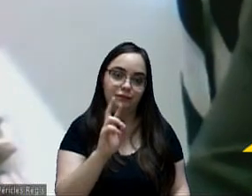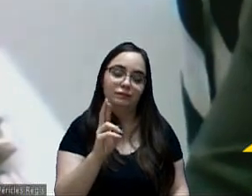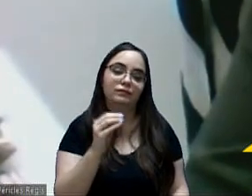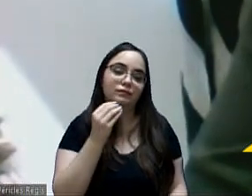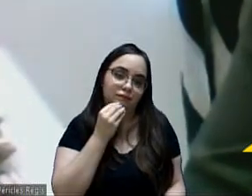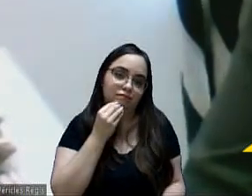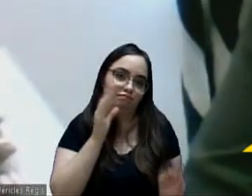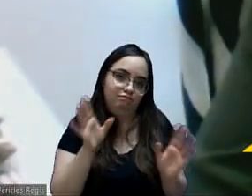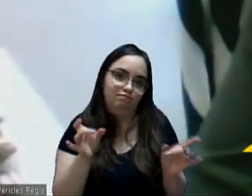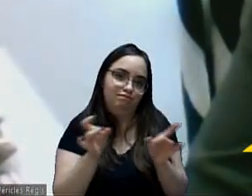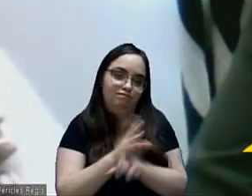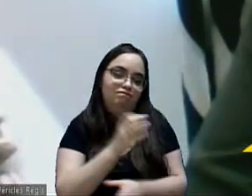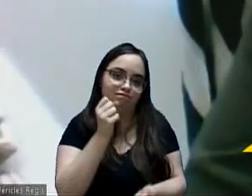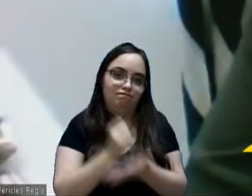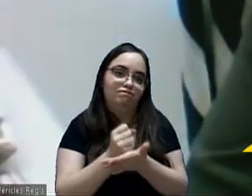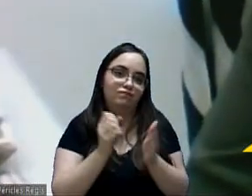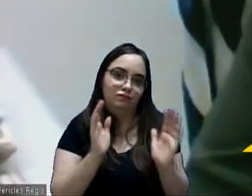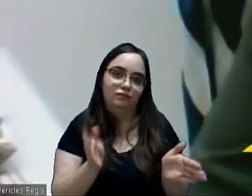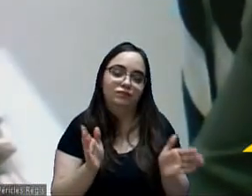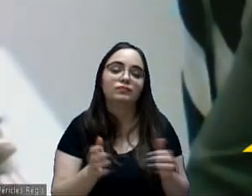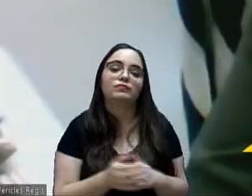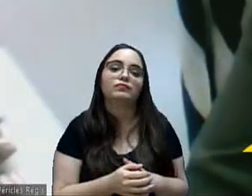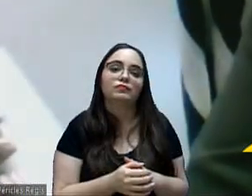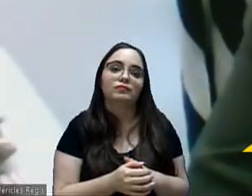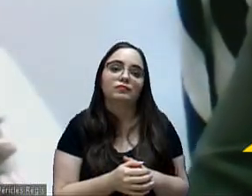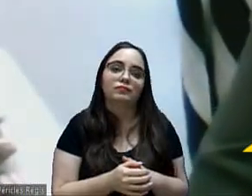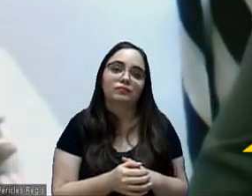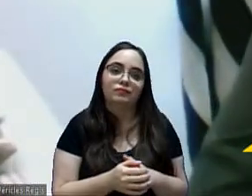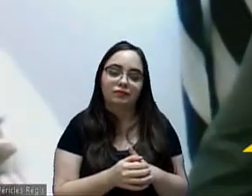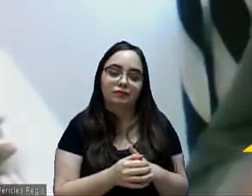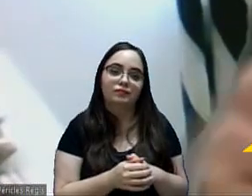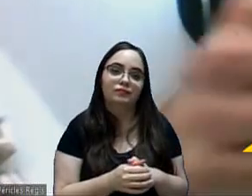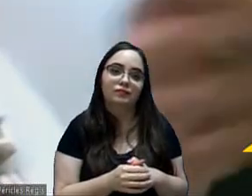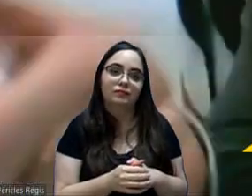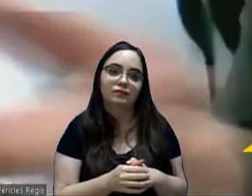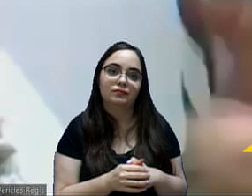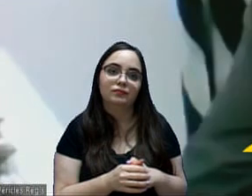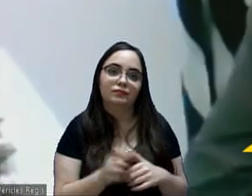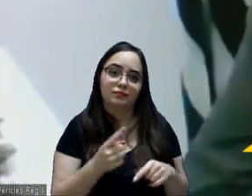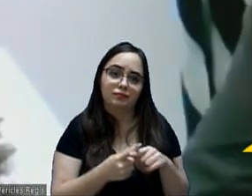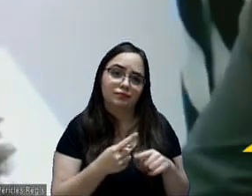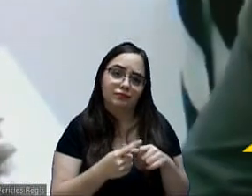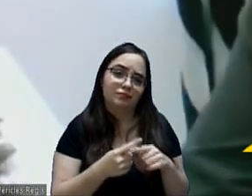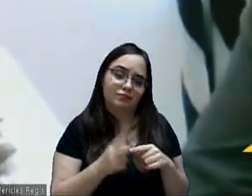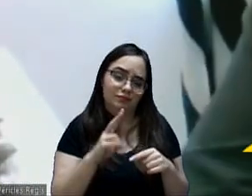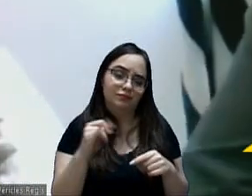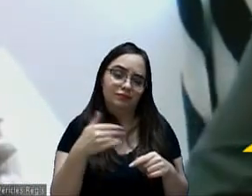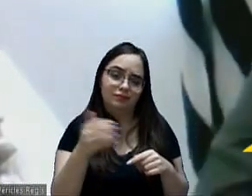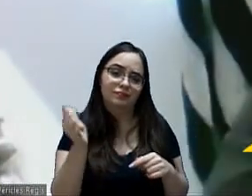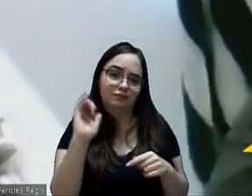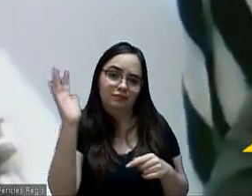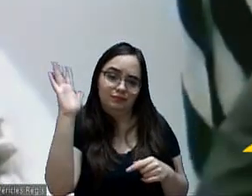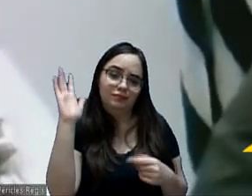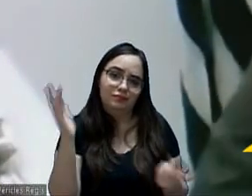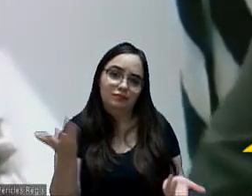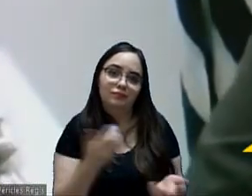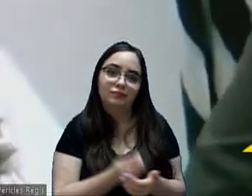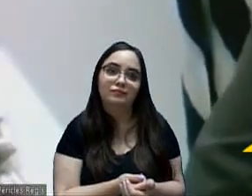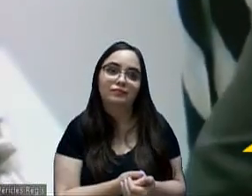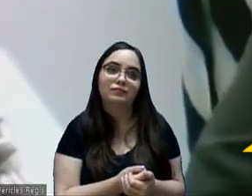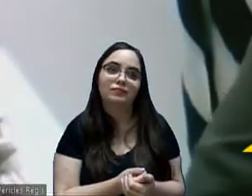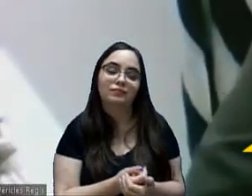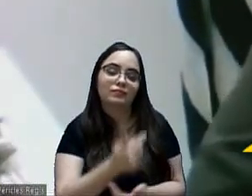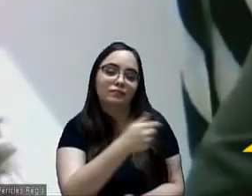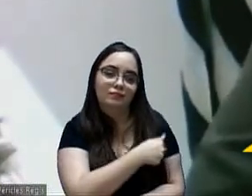carimbado. Também penso nesse sentido, porque vai custar mais do que isso, né? As próprias